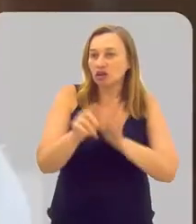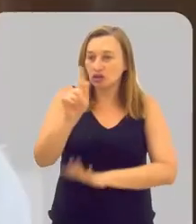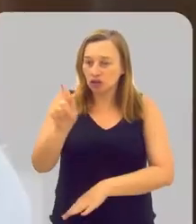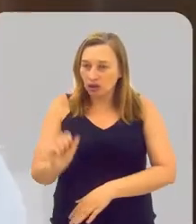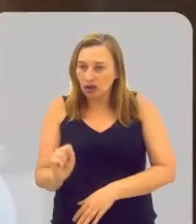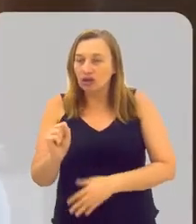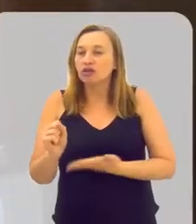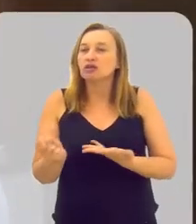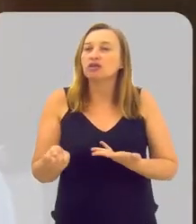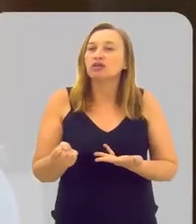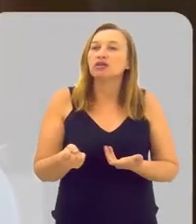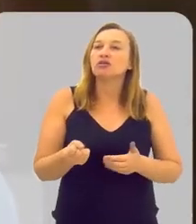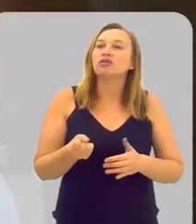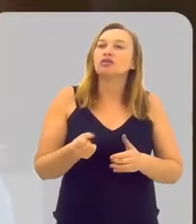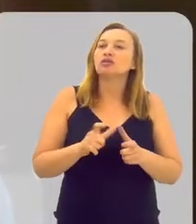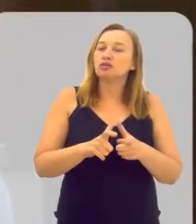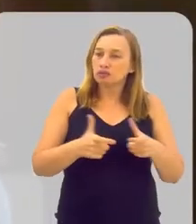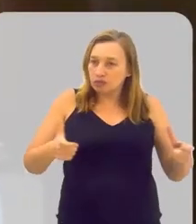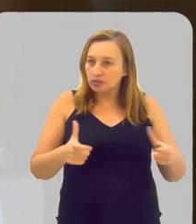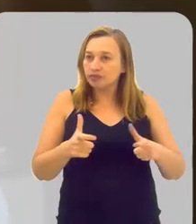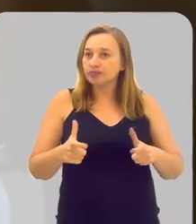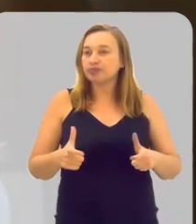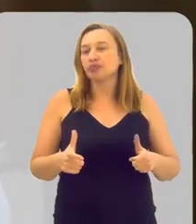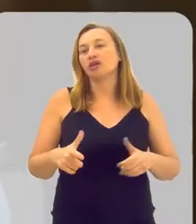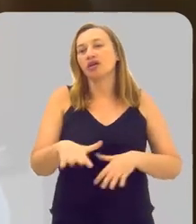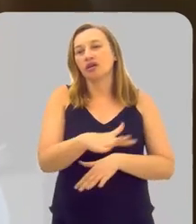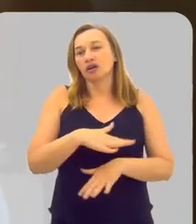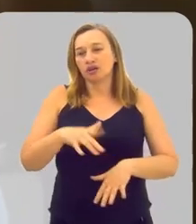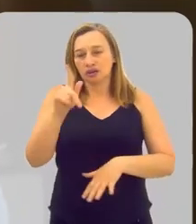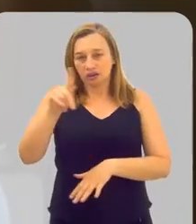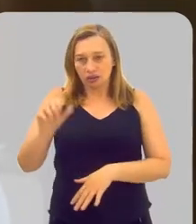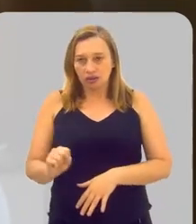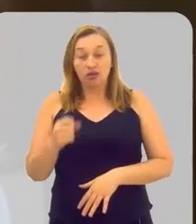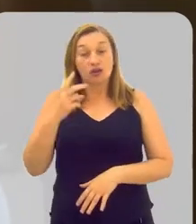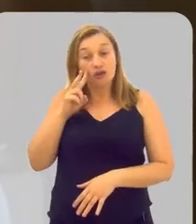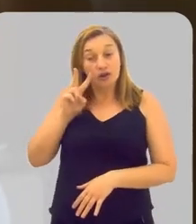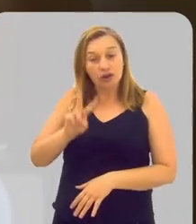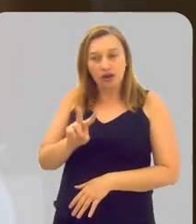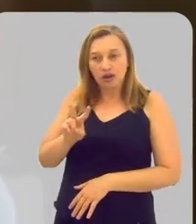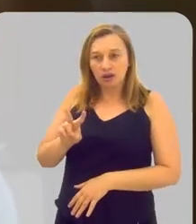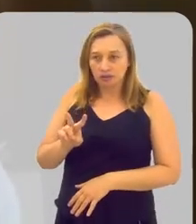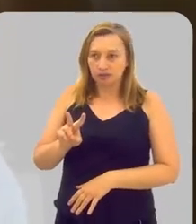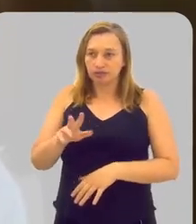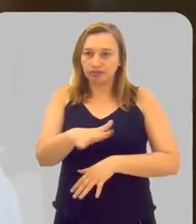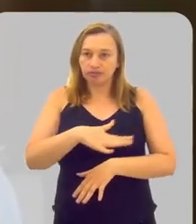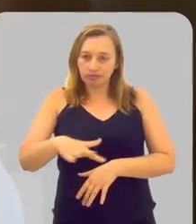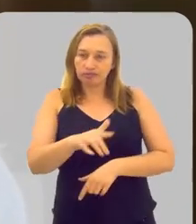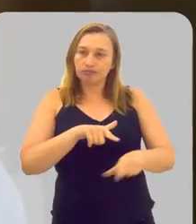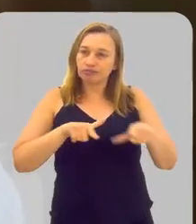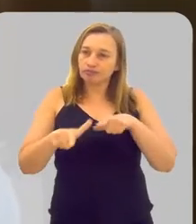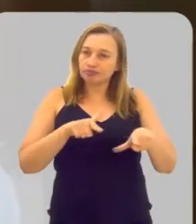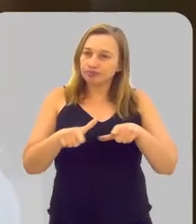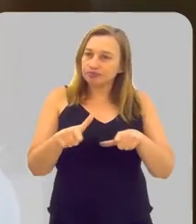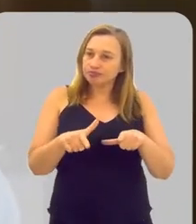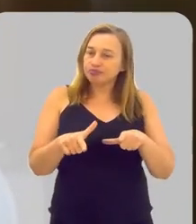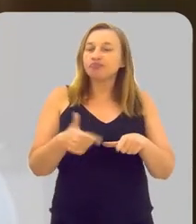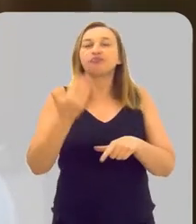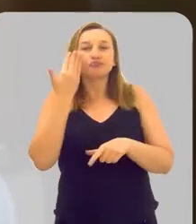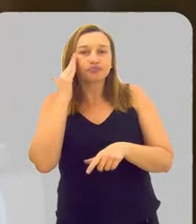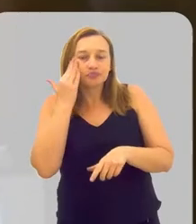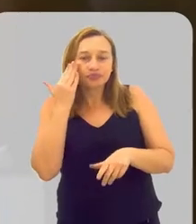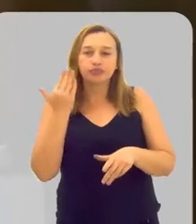foi conseguir trazer uma maior dinamicidade para o mercado de gás natural, né? Foi olhar para o mercado